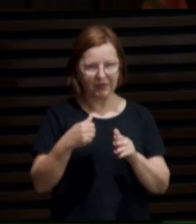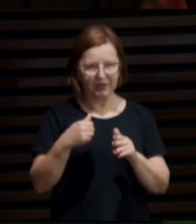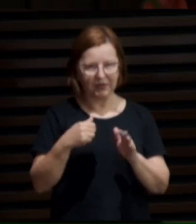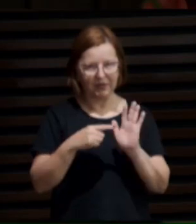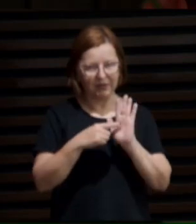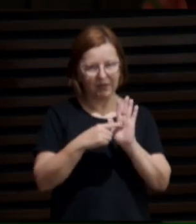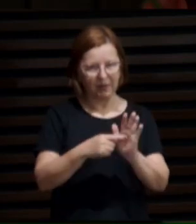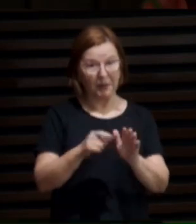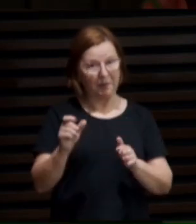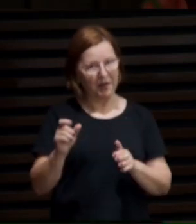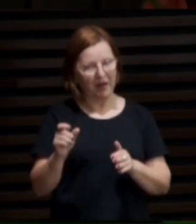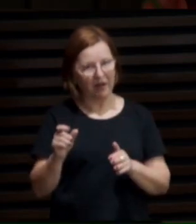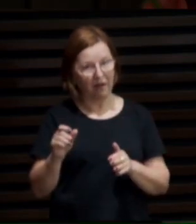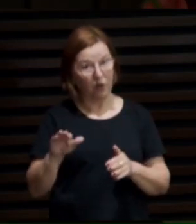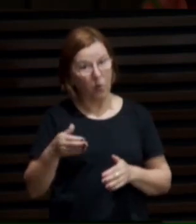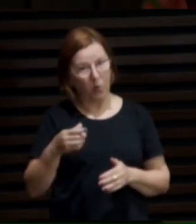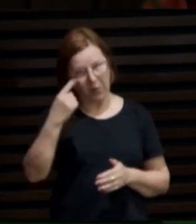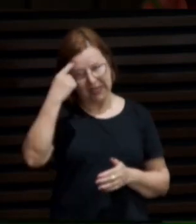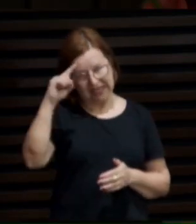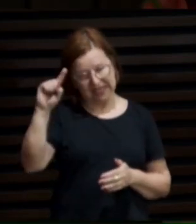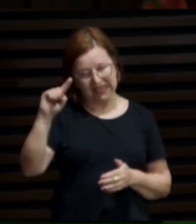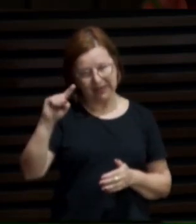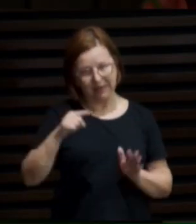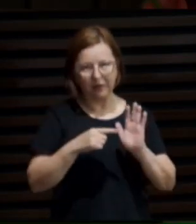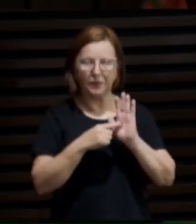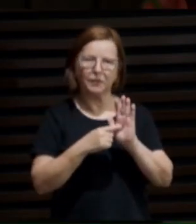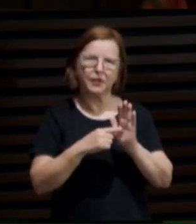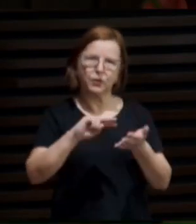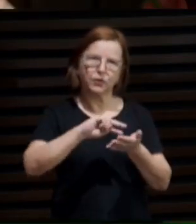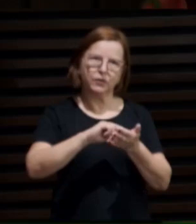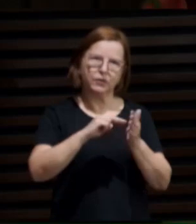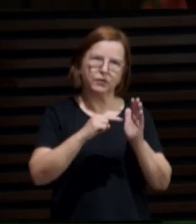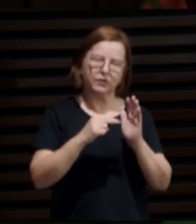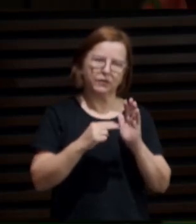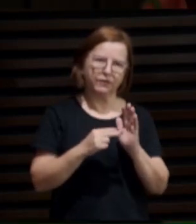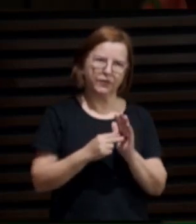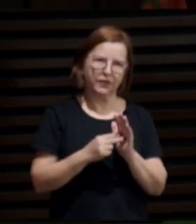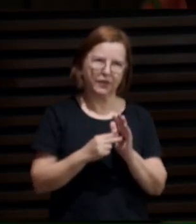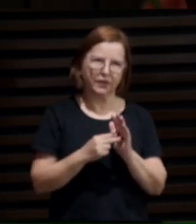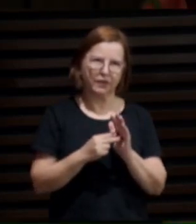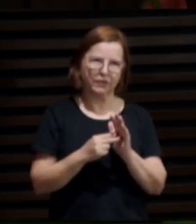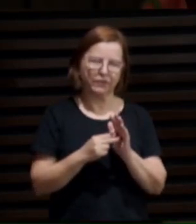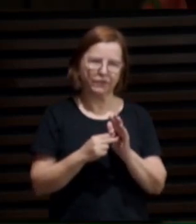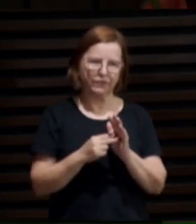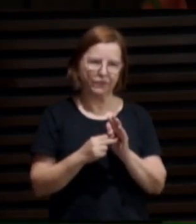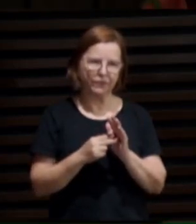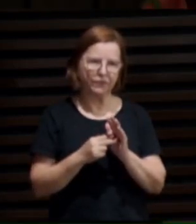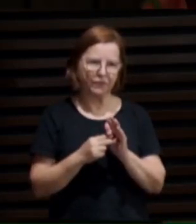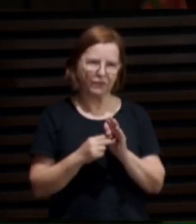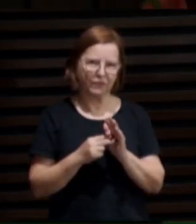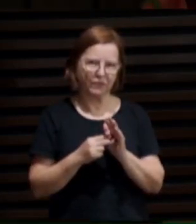ideia, ela traz consigo um significado que é consistente em toda a Bíblia. Então, é